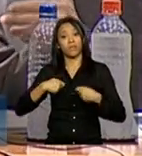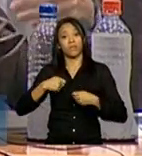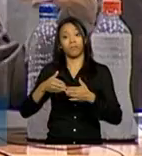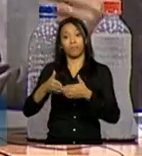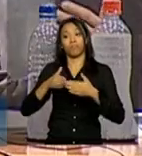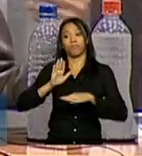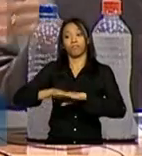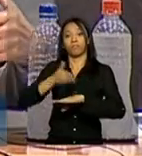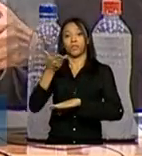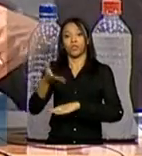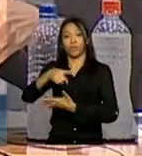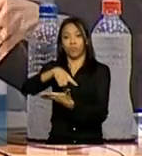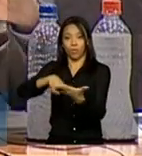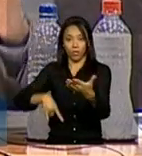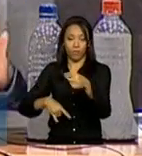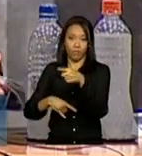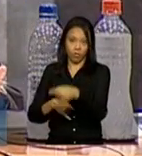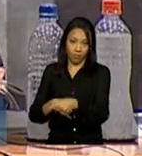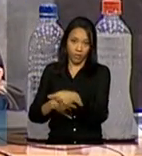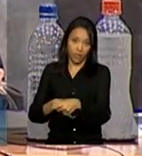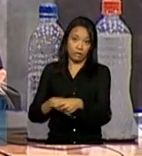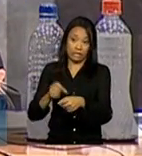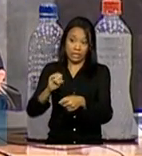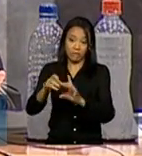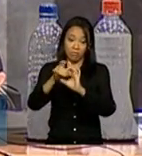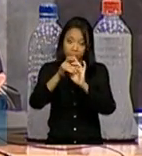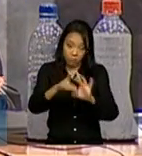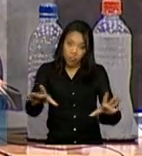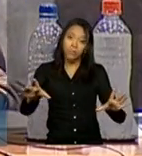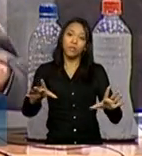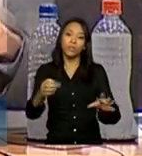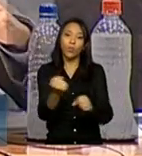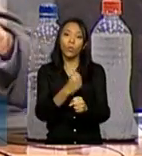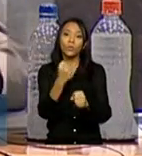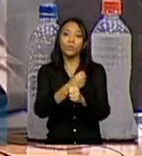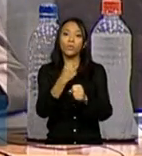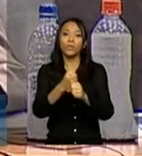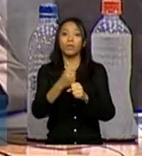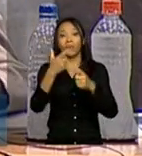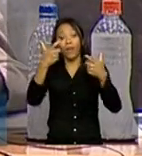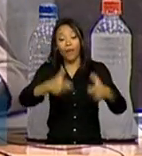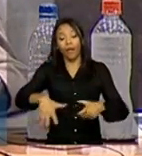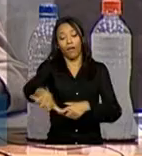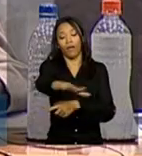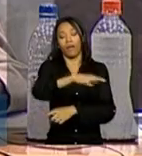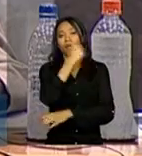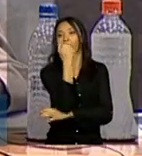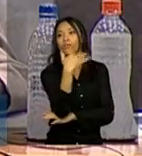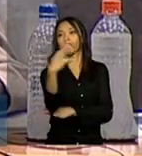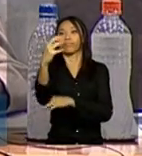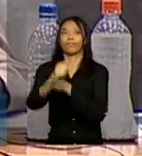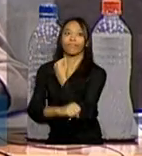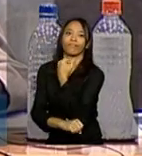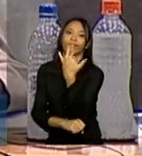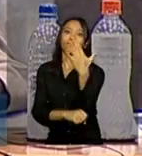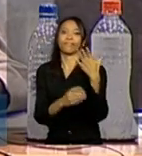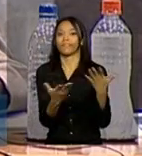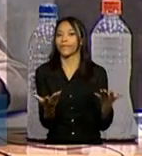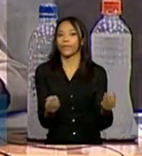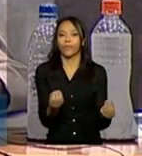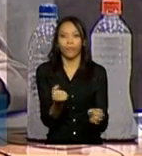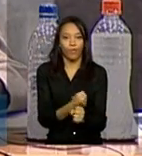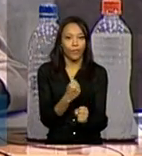recentemente, de algum tempo para cá, já a partir do governo Dilma, procurando acelerar as